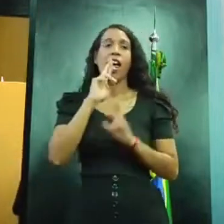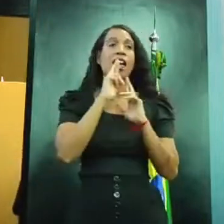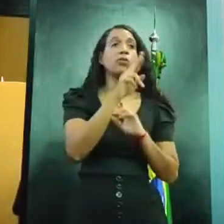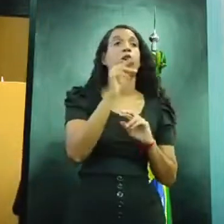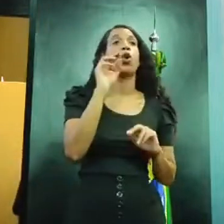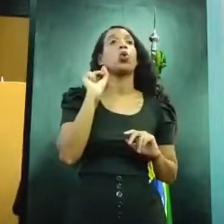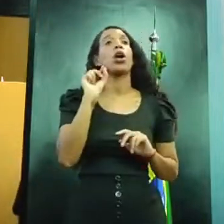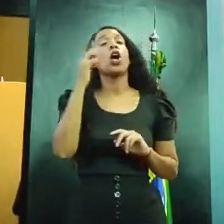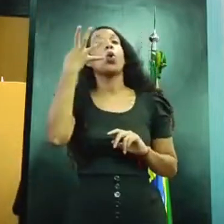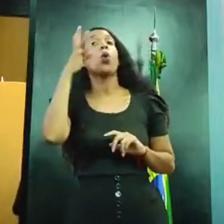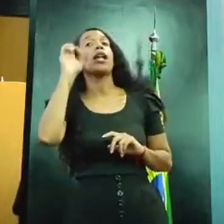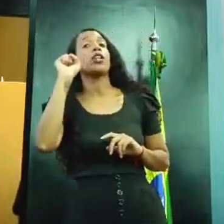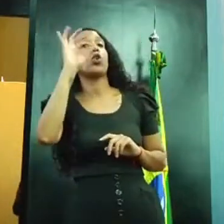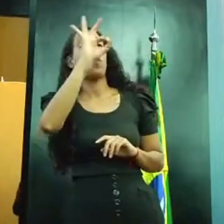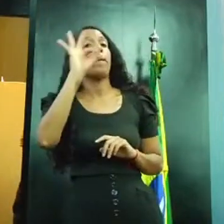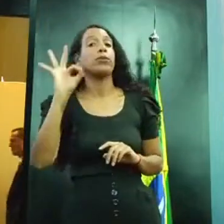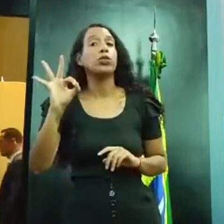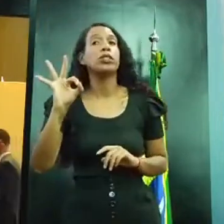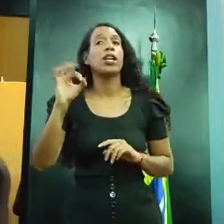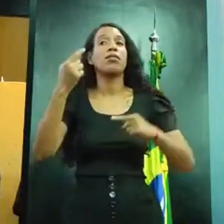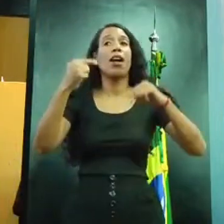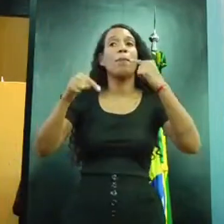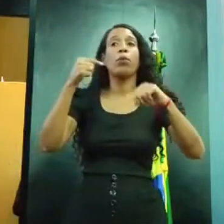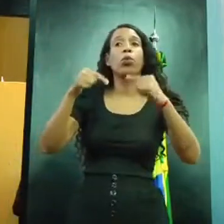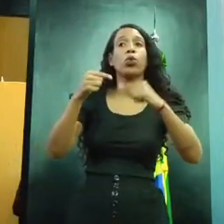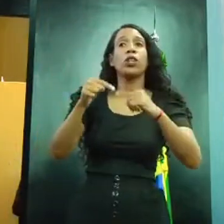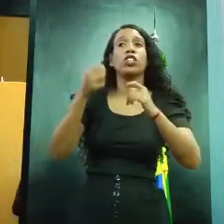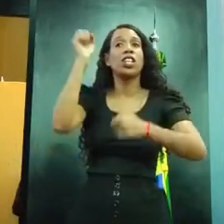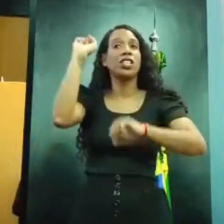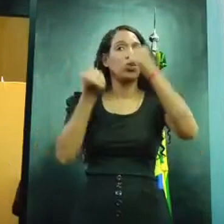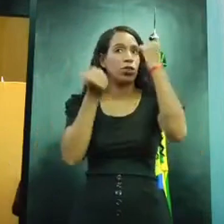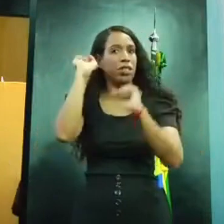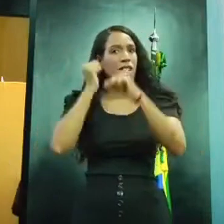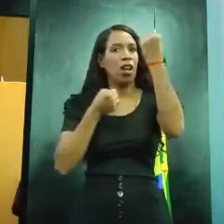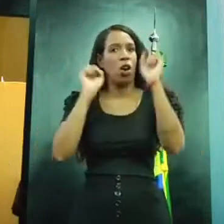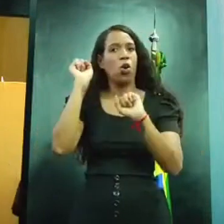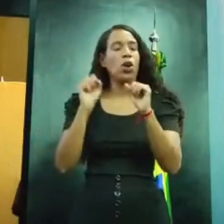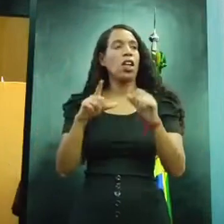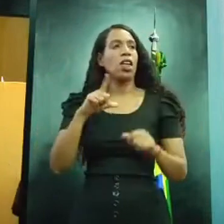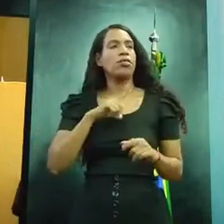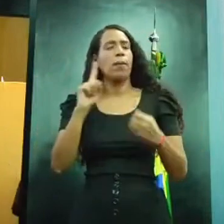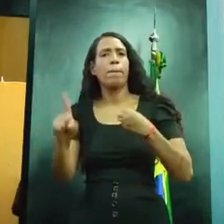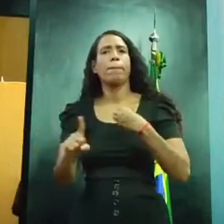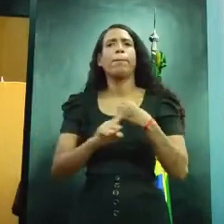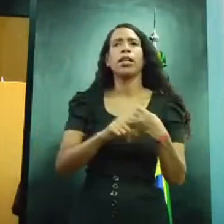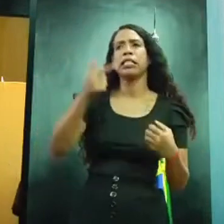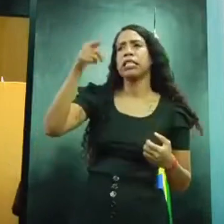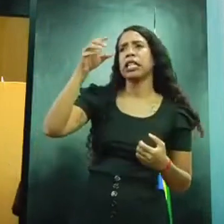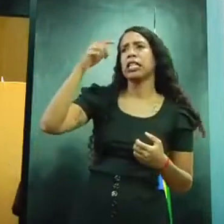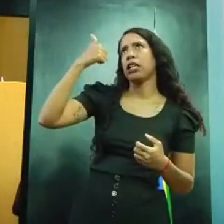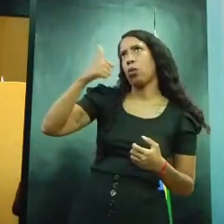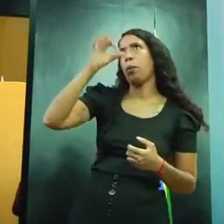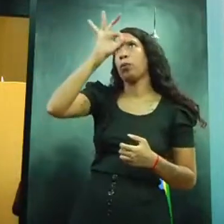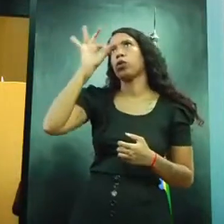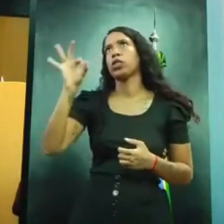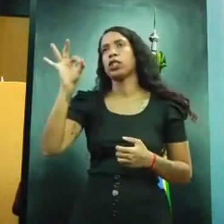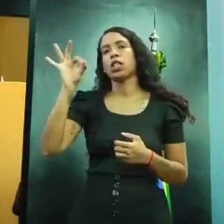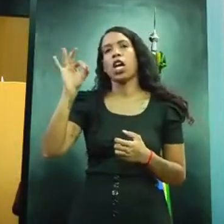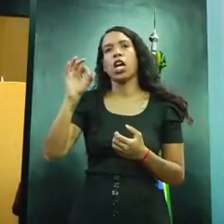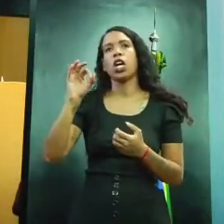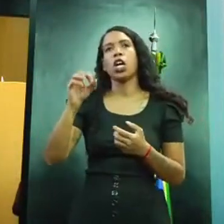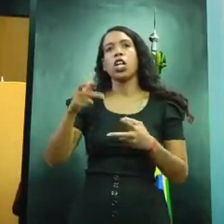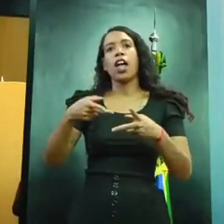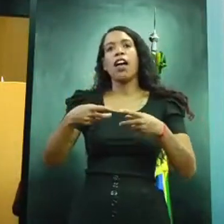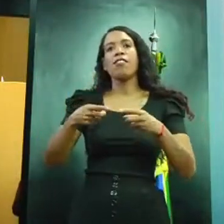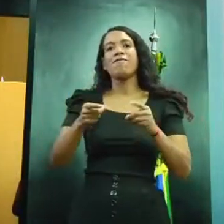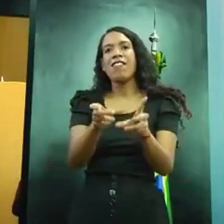por 48% dessas políticas industriais, que têm impacto em 71% do comércio